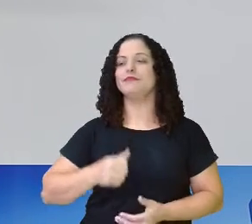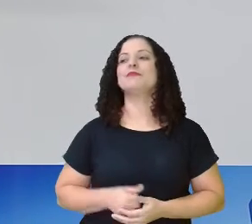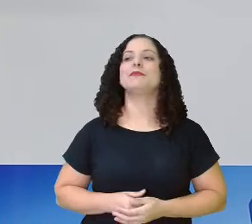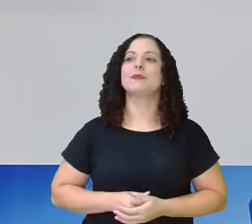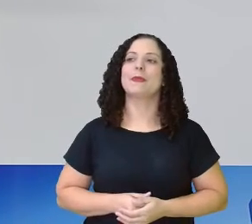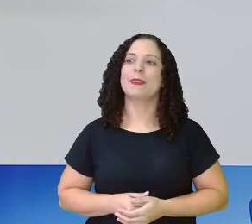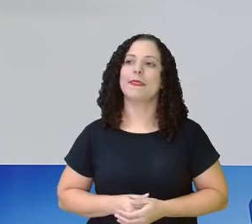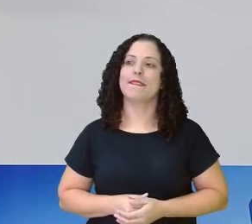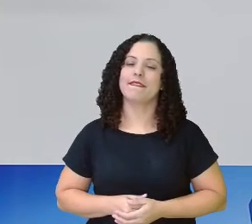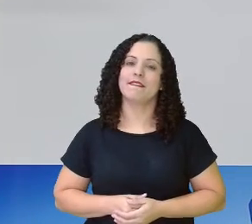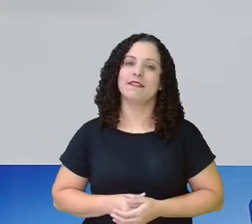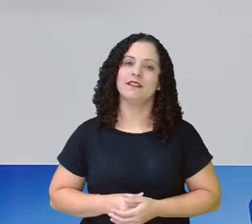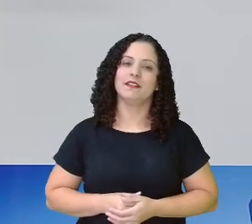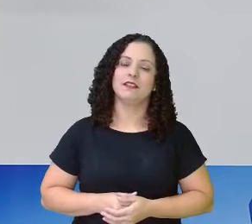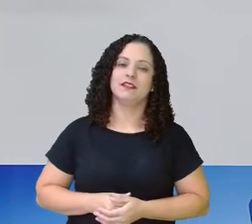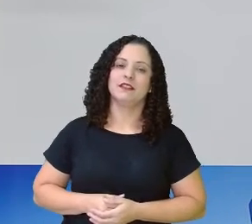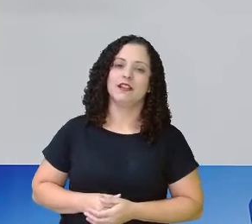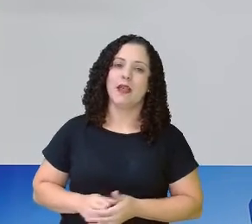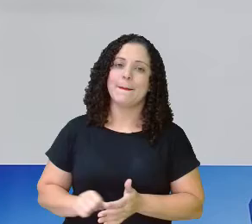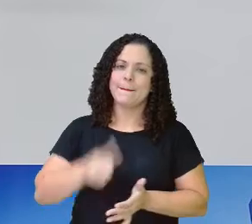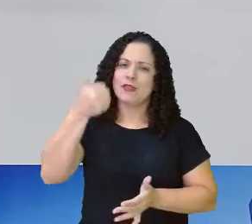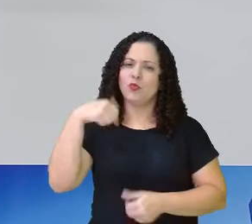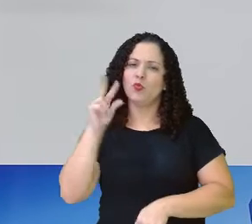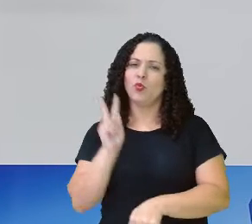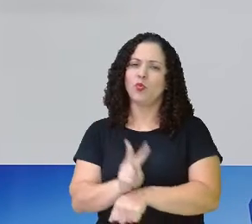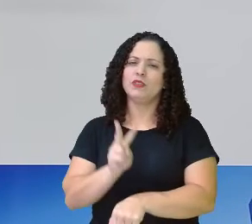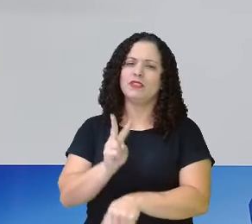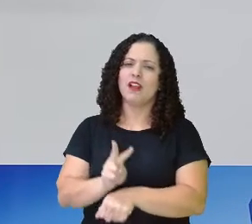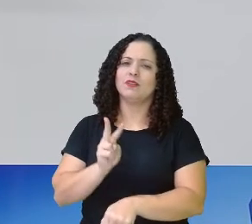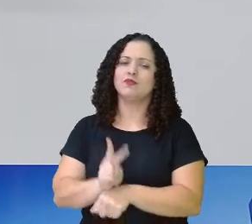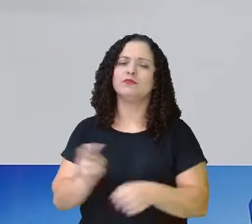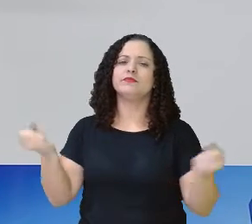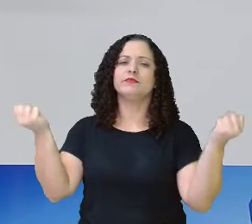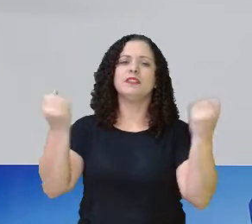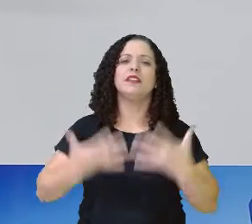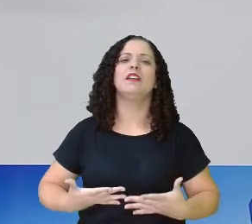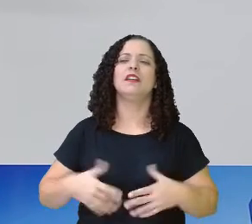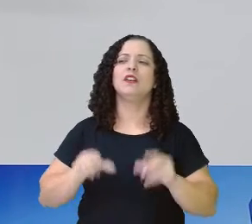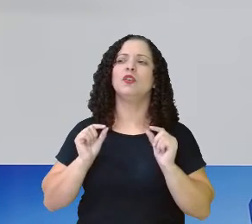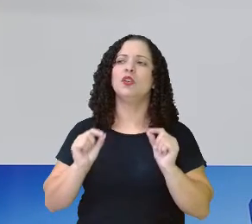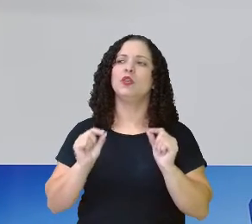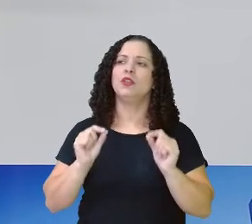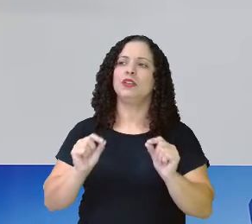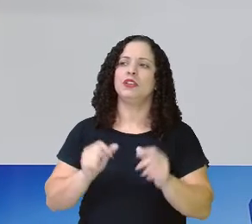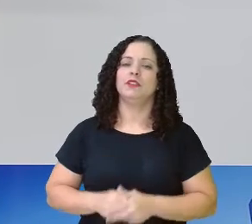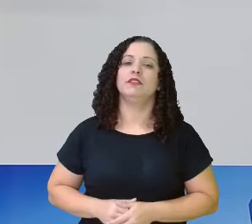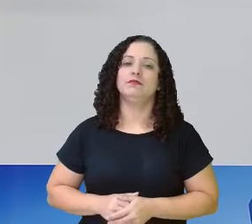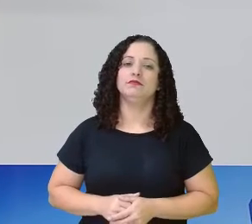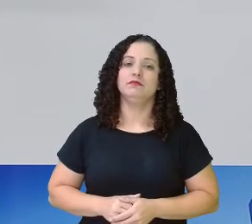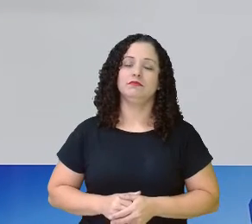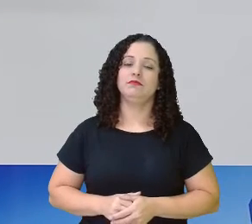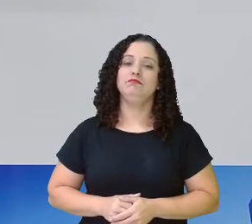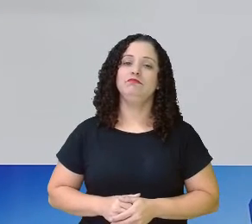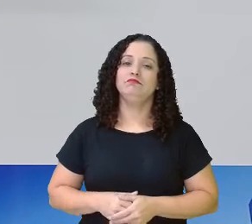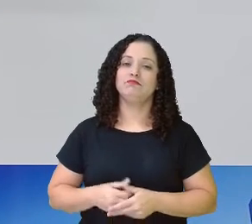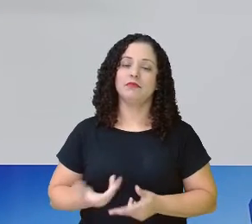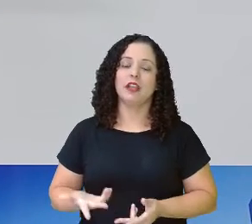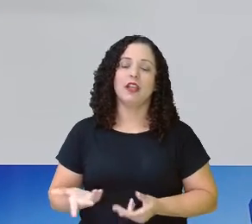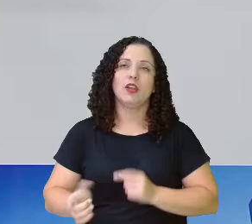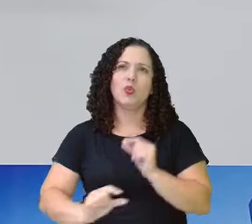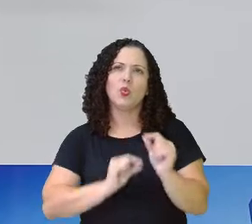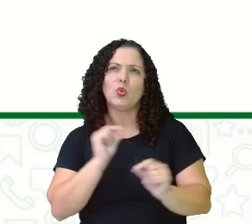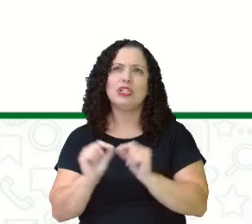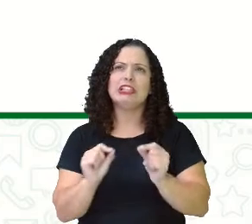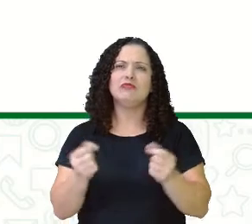vamos lá. Um primeiro cuidado que a gente pode falar é ter com quem está gerando. Então, a gente